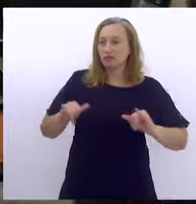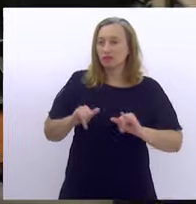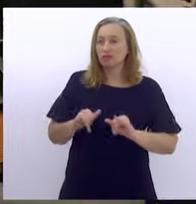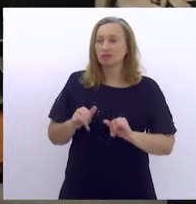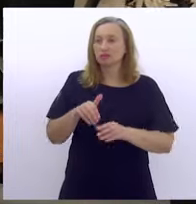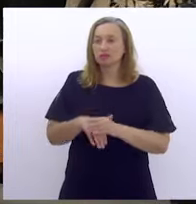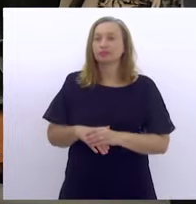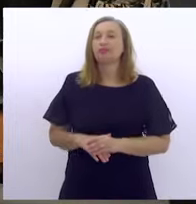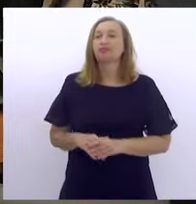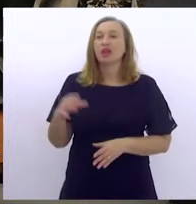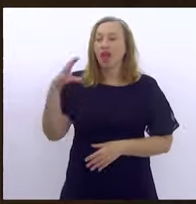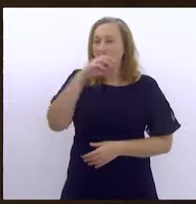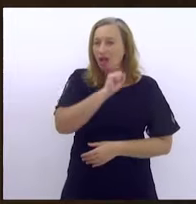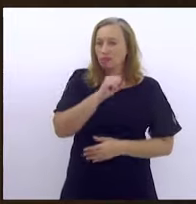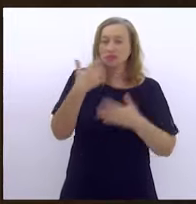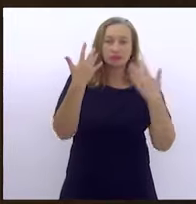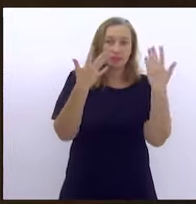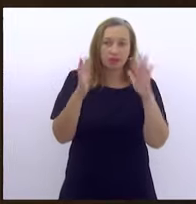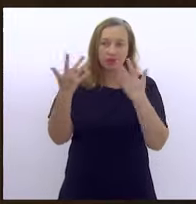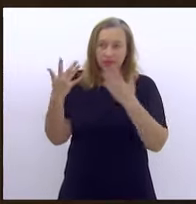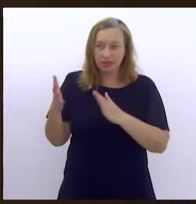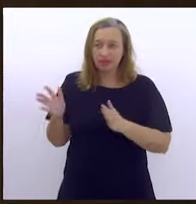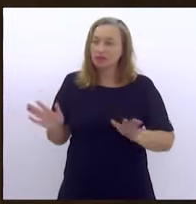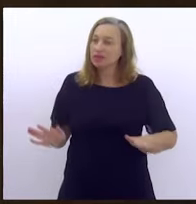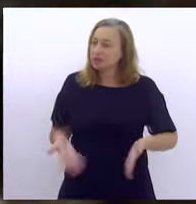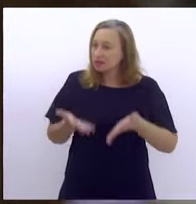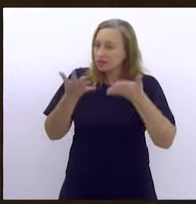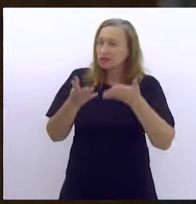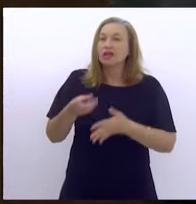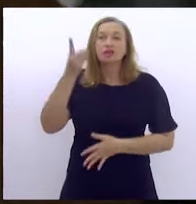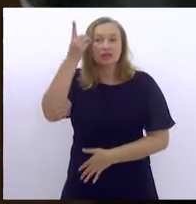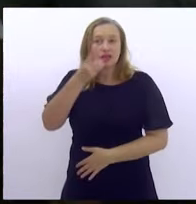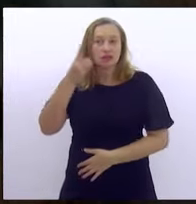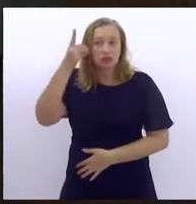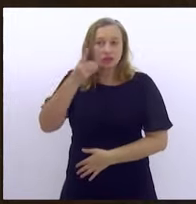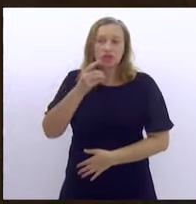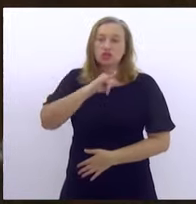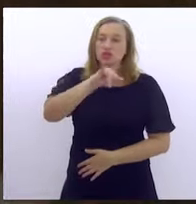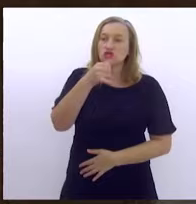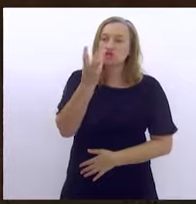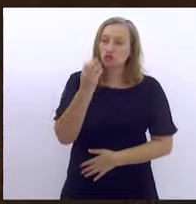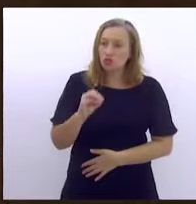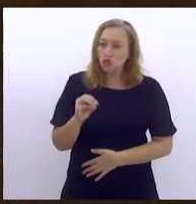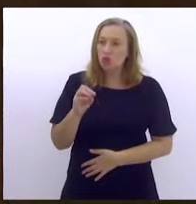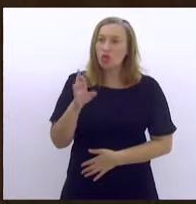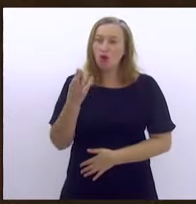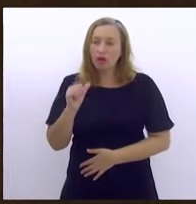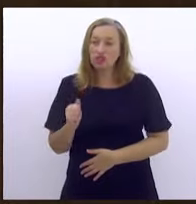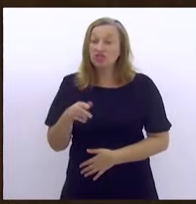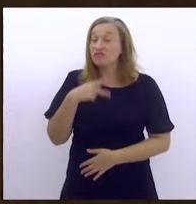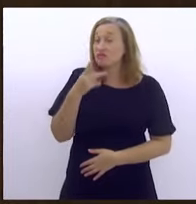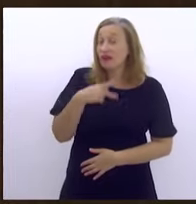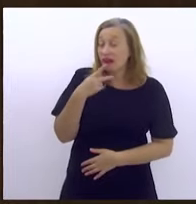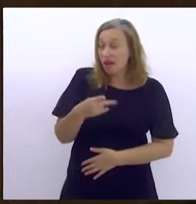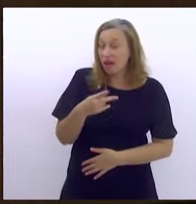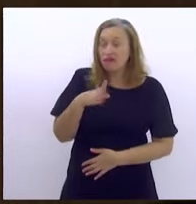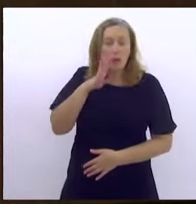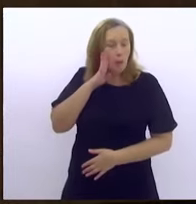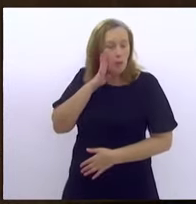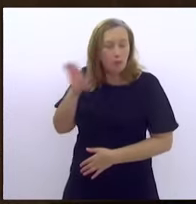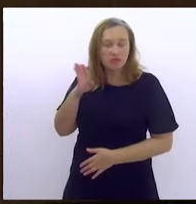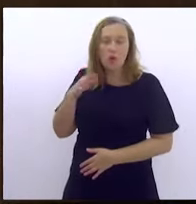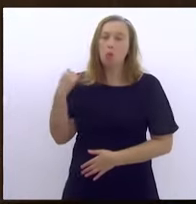Muito rapidamente, parabenizar a iniciativa do nobre deputado Júlio Rocha e dizer que é de